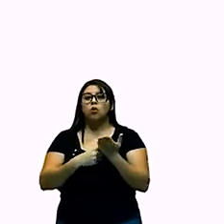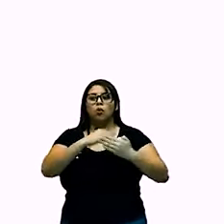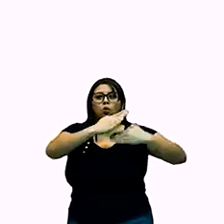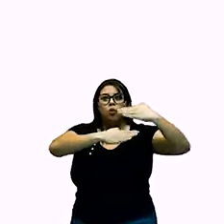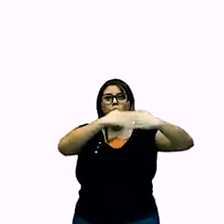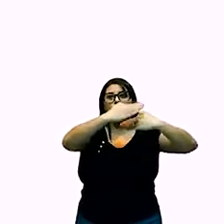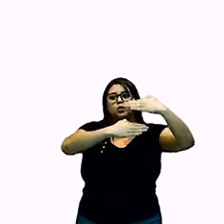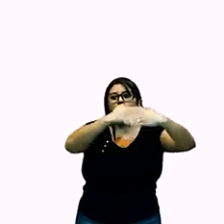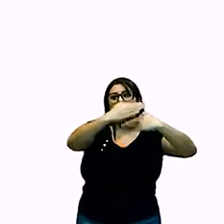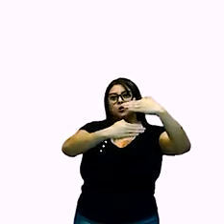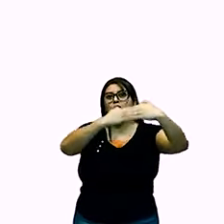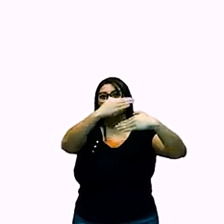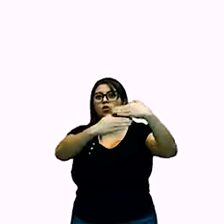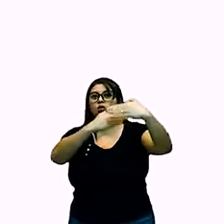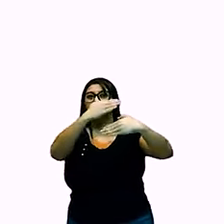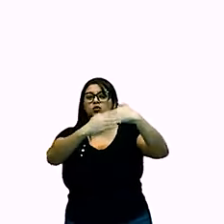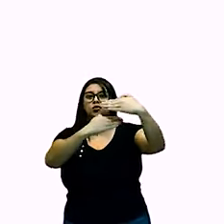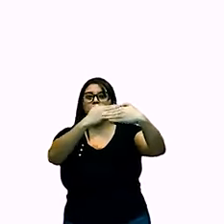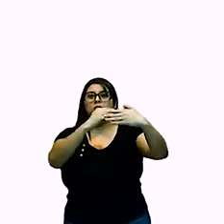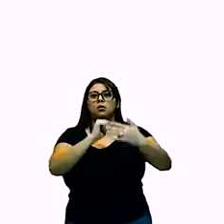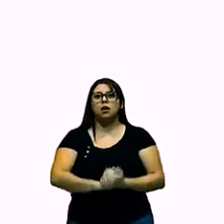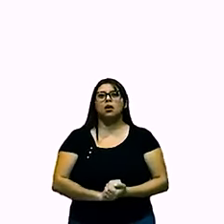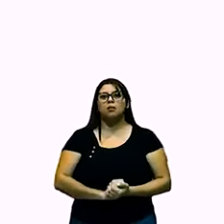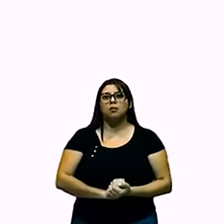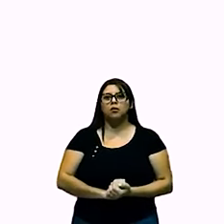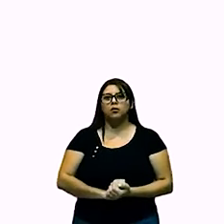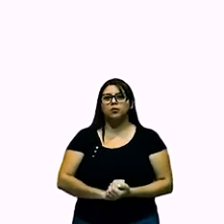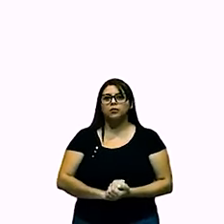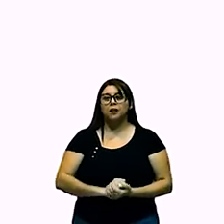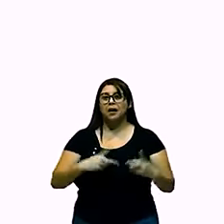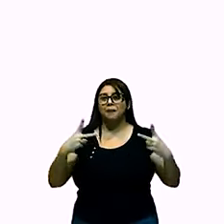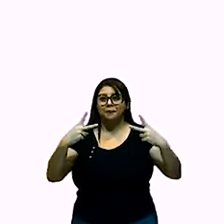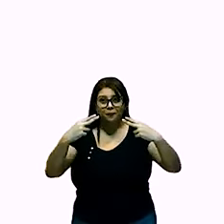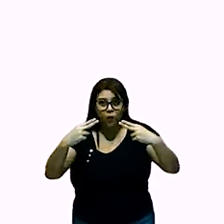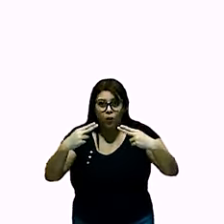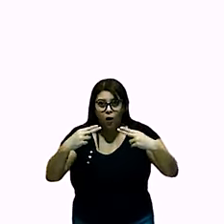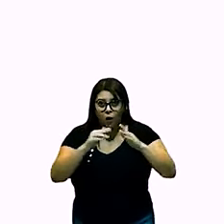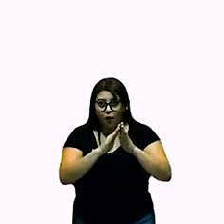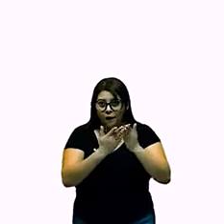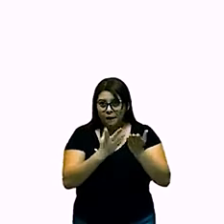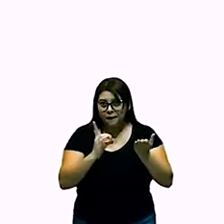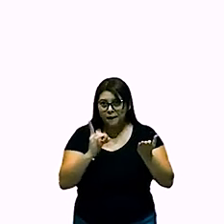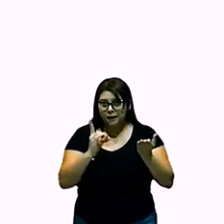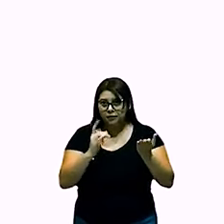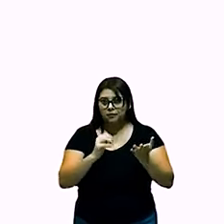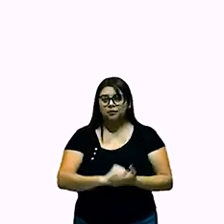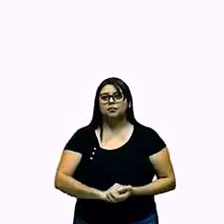tradição da igreja não tem a mesma autoridade que a Bíblia. A tradição em si mesma, ela não é